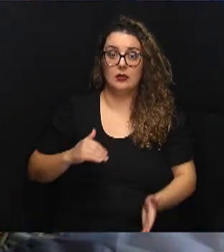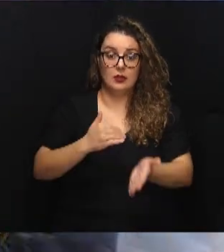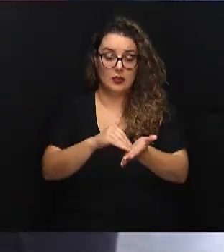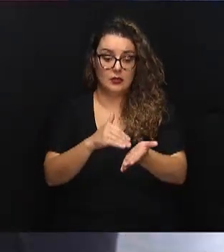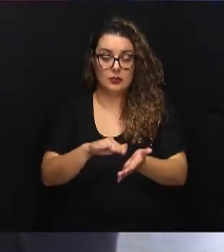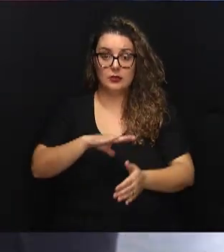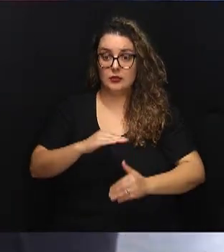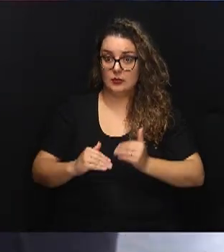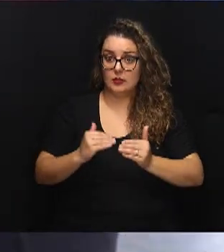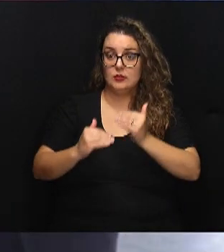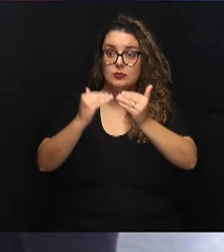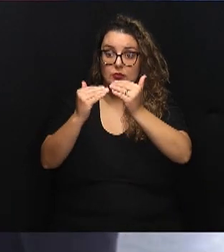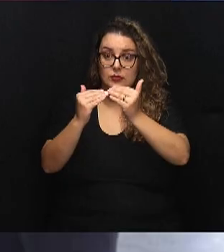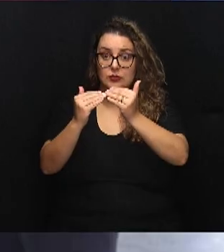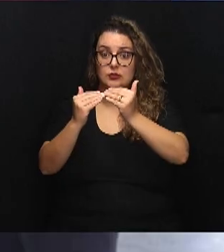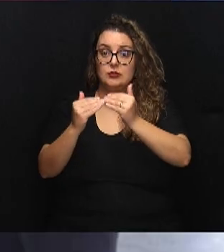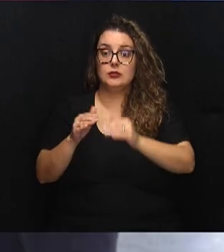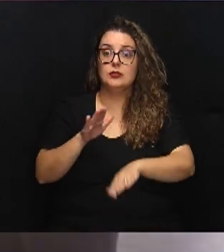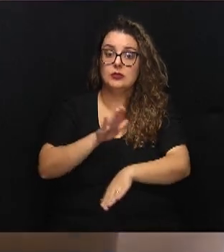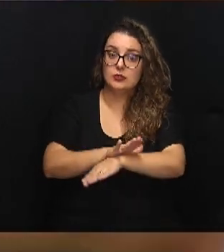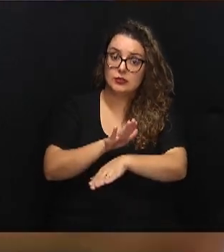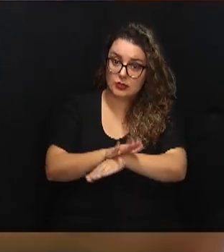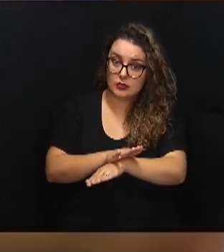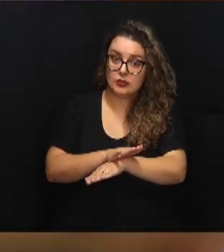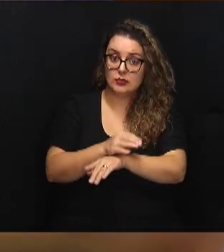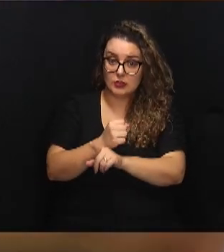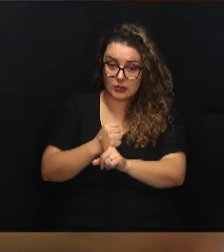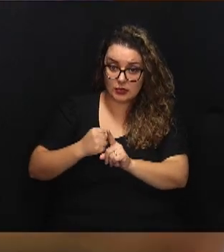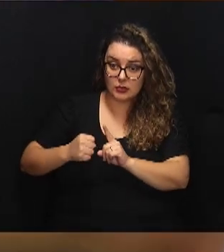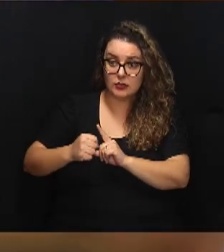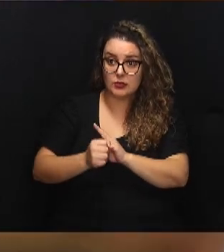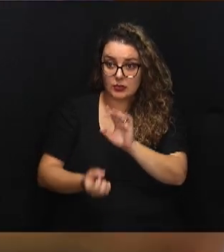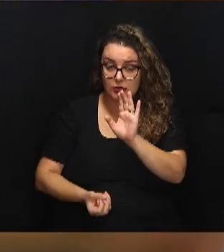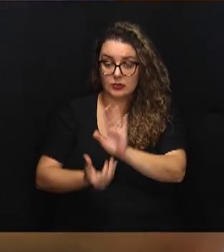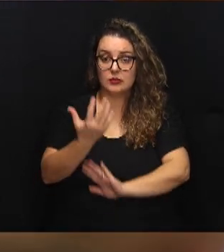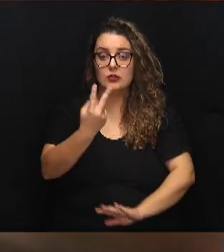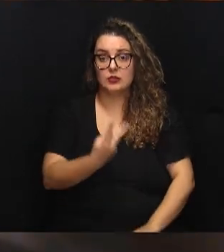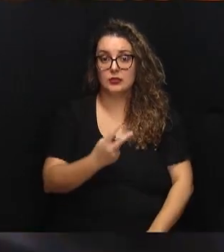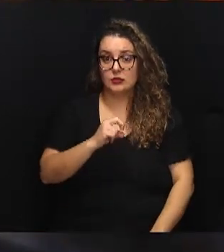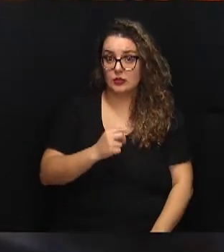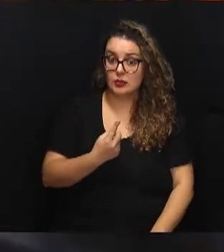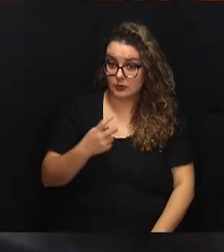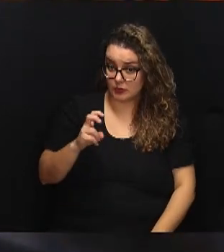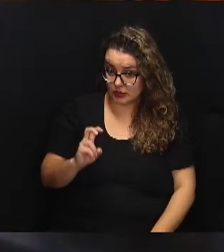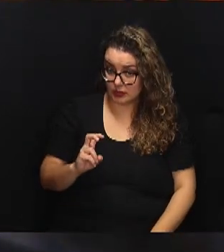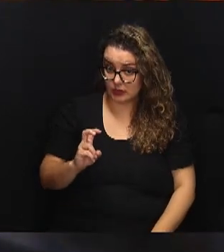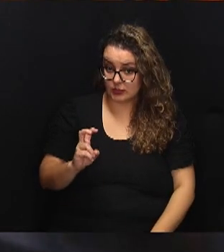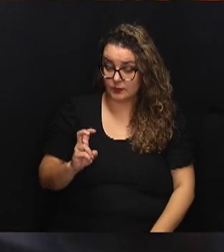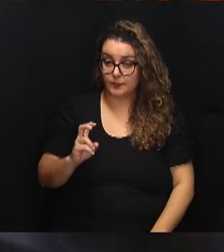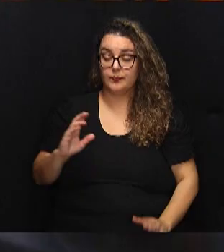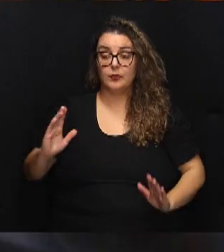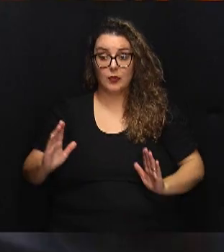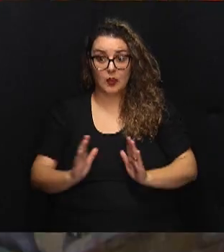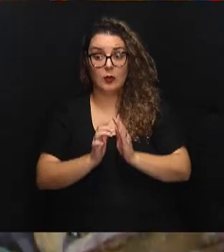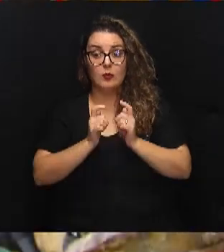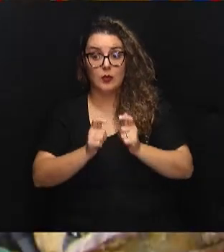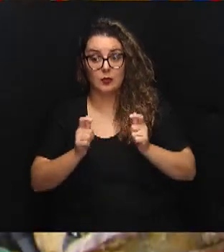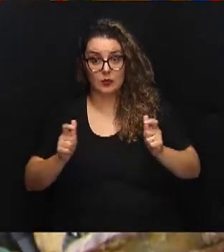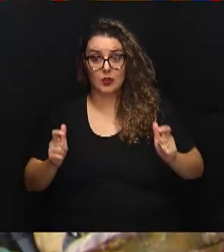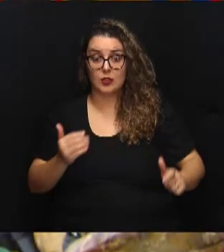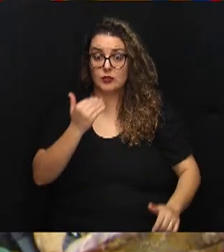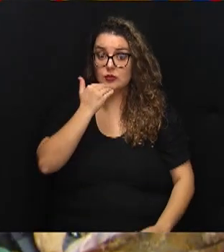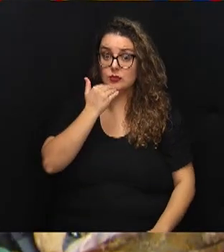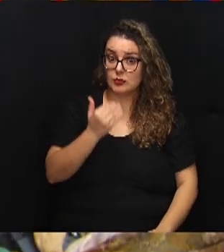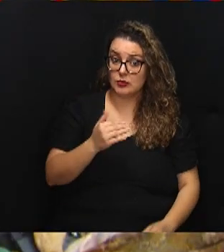de Desenvolvimento e Assistência Social, surgiu em 2015, diante da crescente demanda